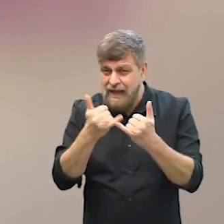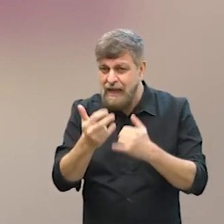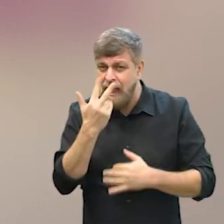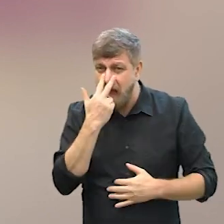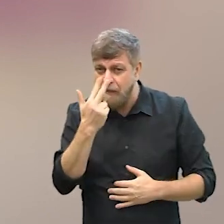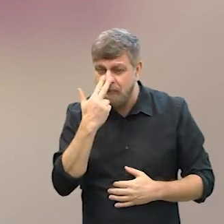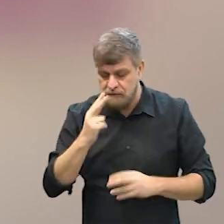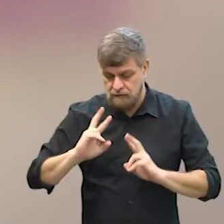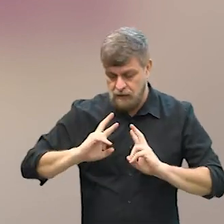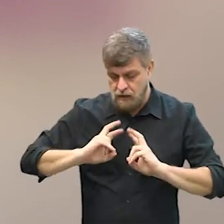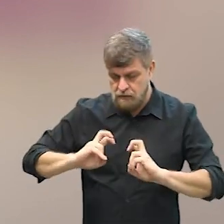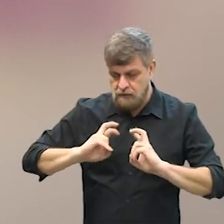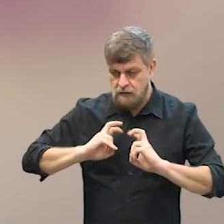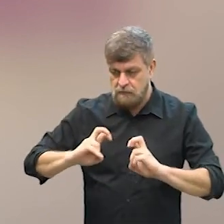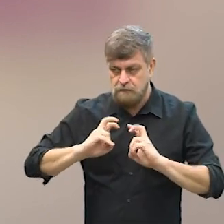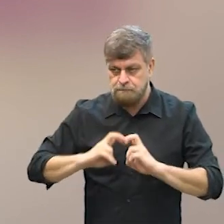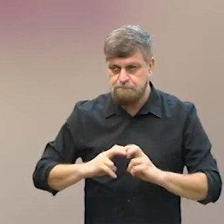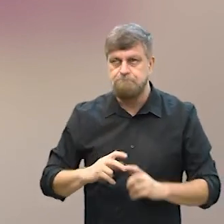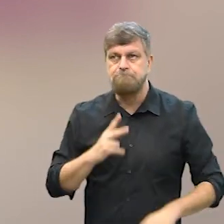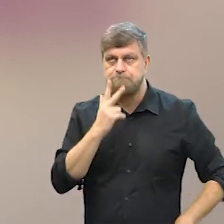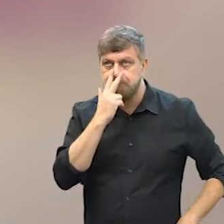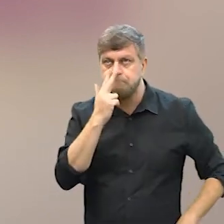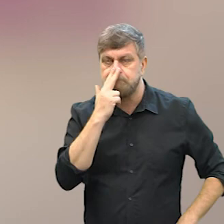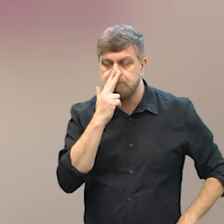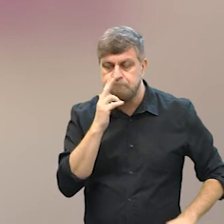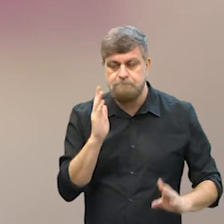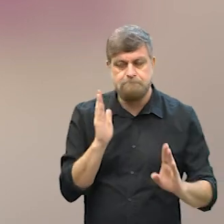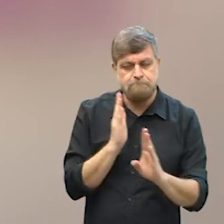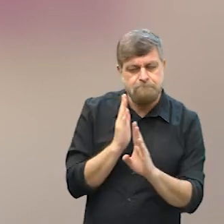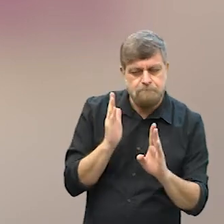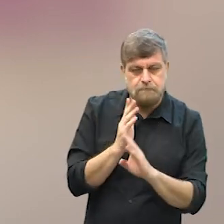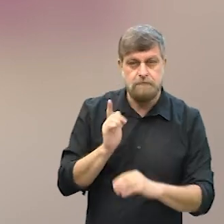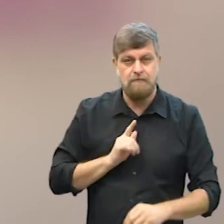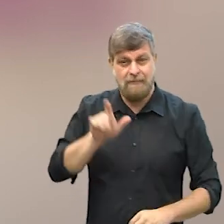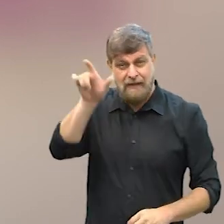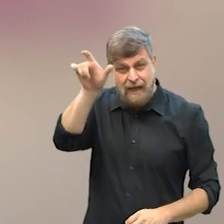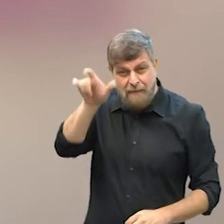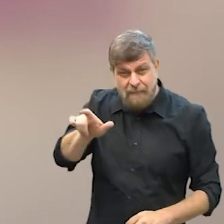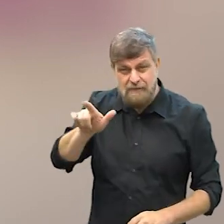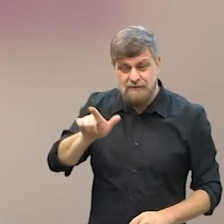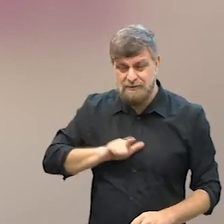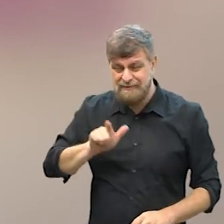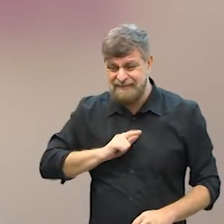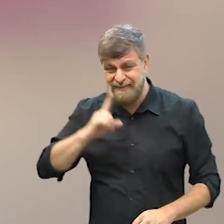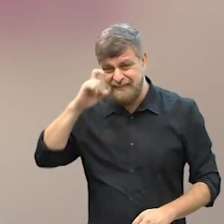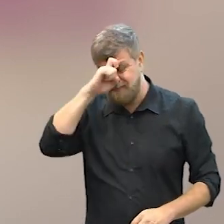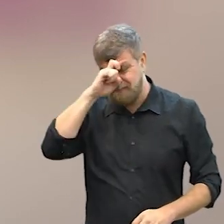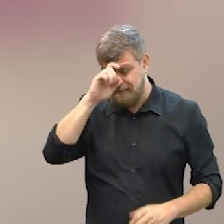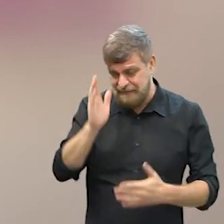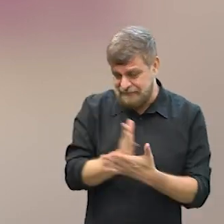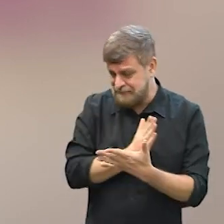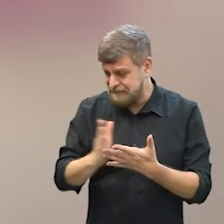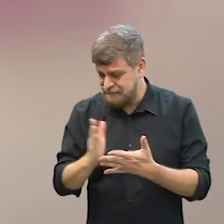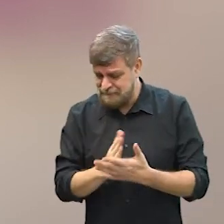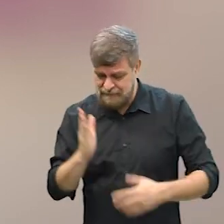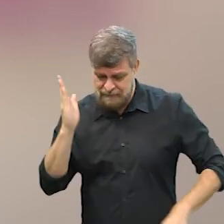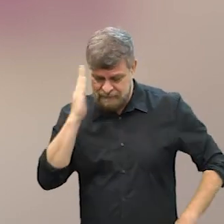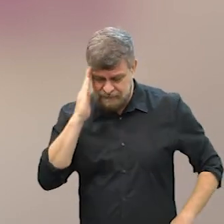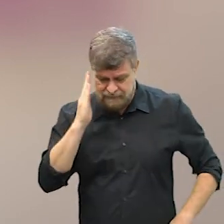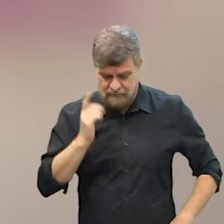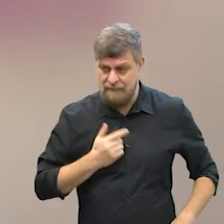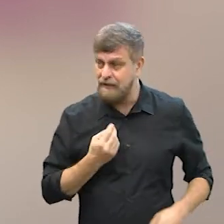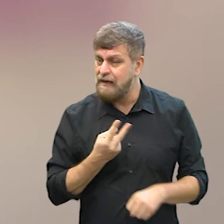causam sintomas parecidos. E o paciente tem muita dificuldade de discernir sobre que tipo